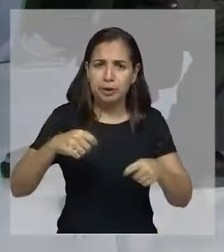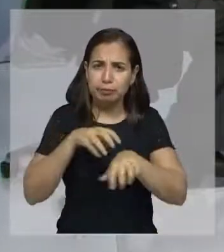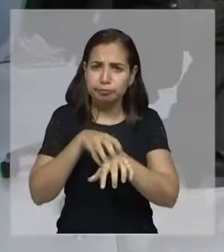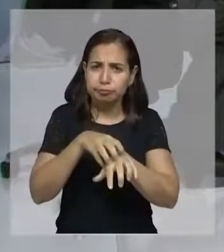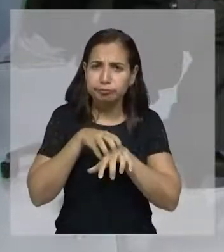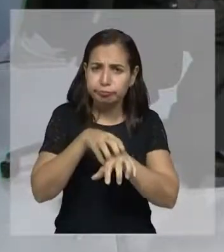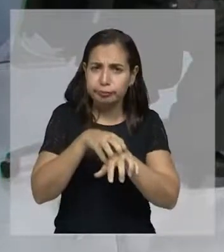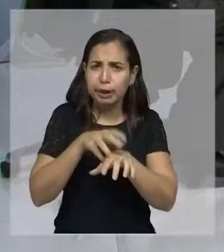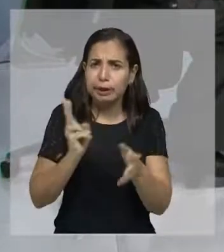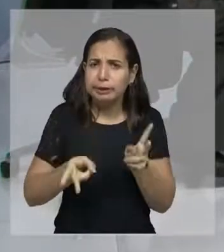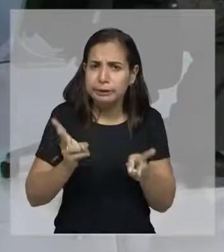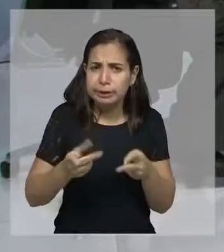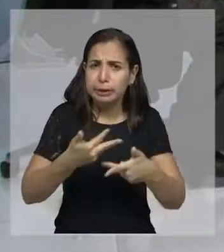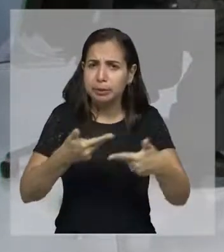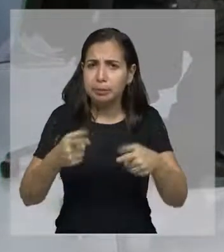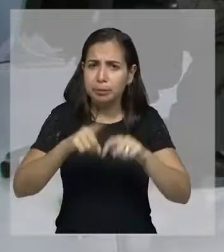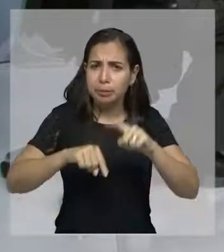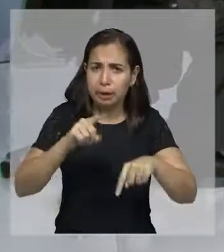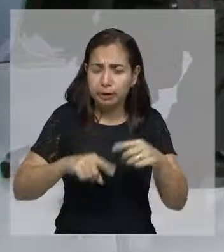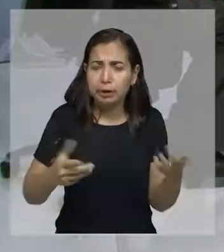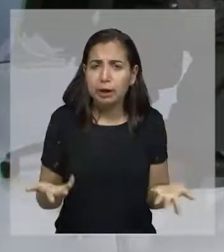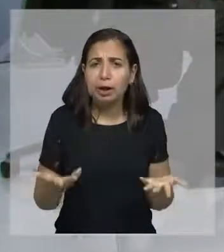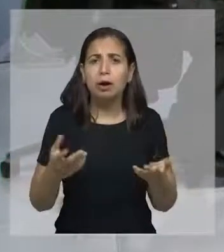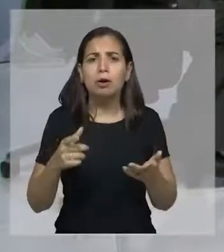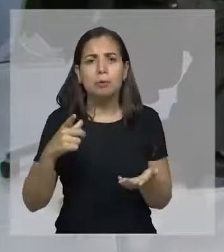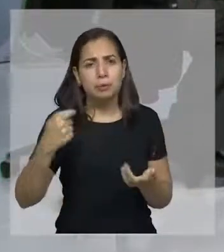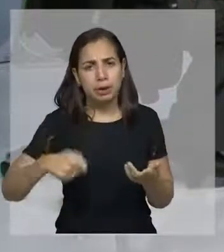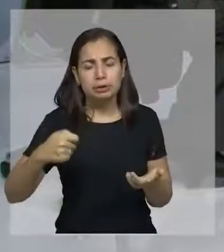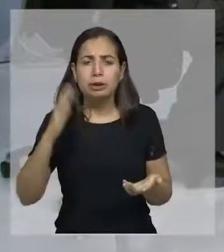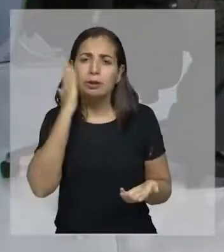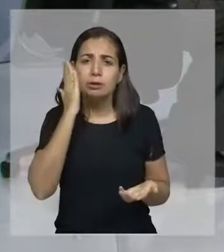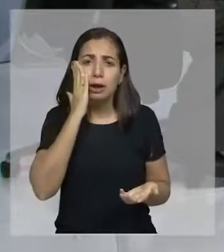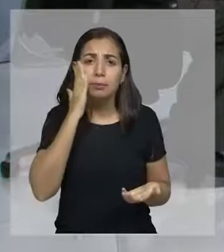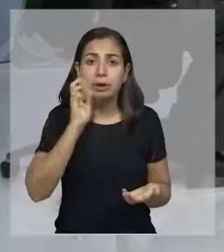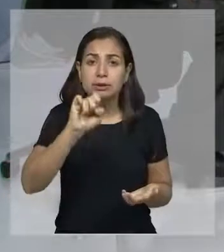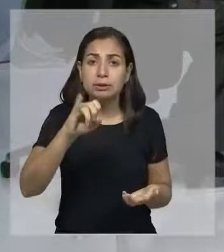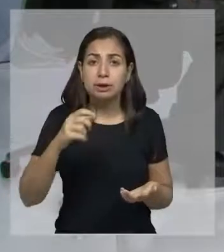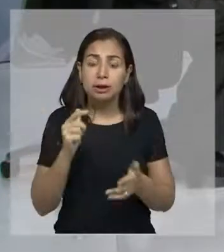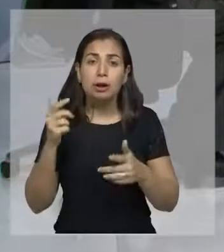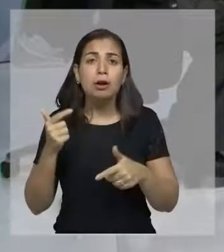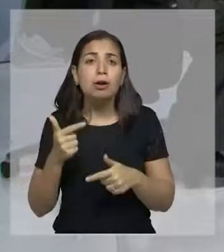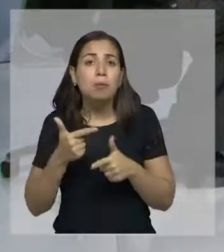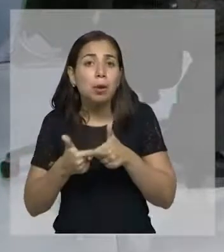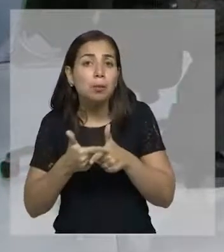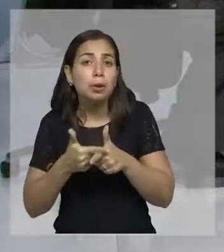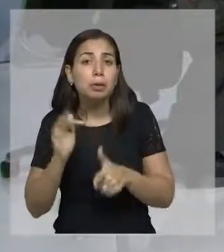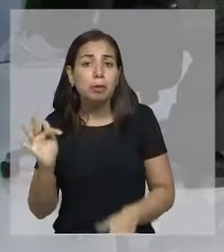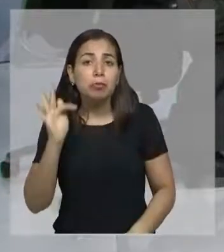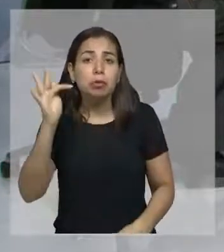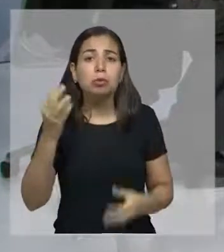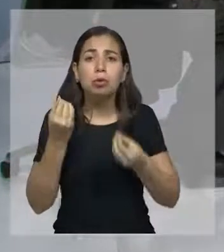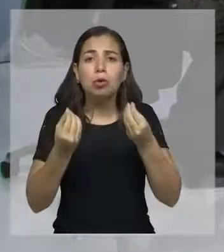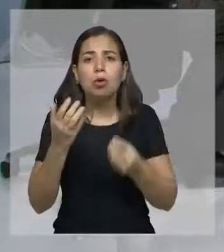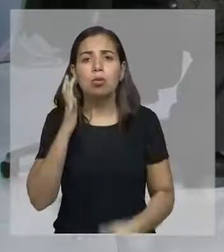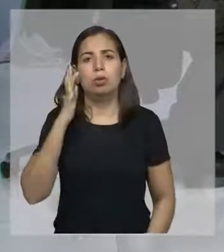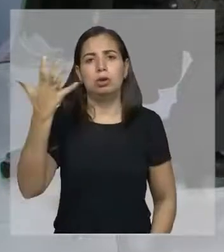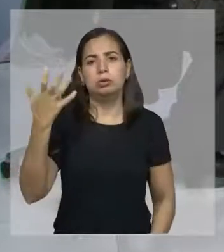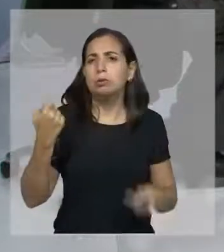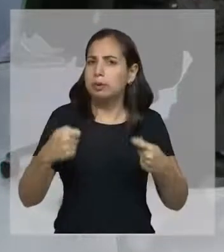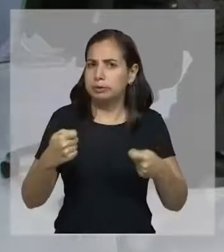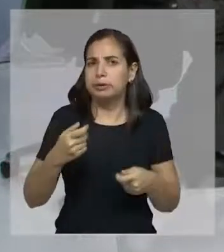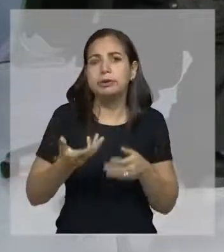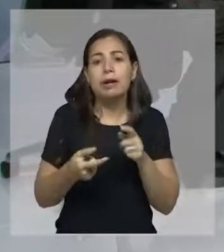de transporte para, em casos como esse, se puder, então, ver como que se resolve o problema o quanto antes. Porque nós